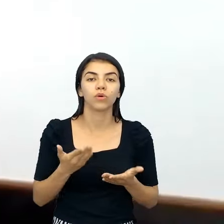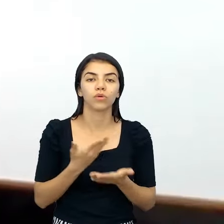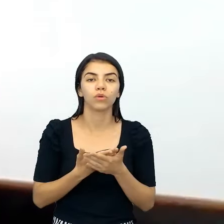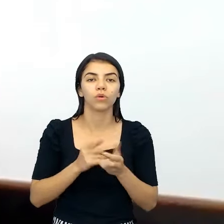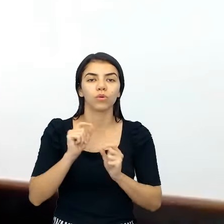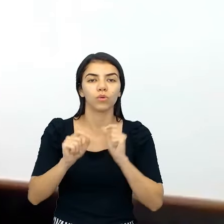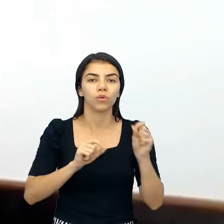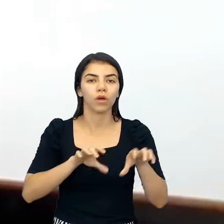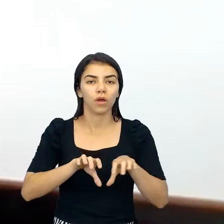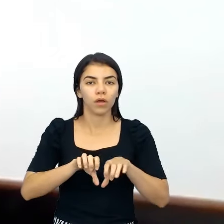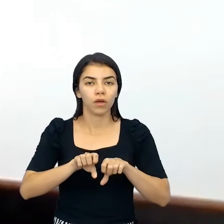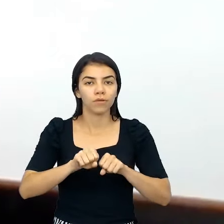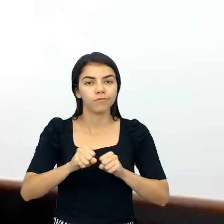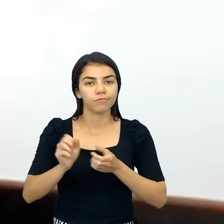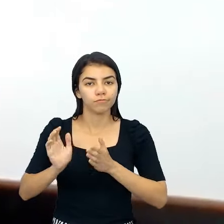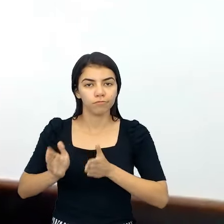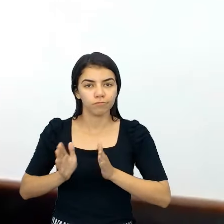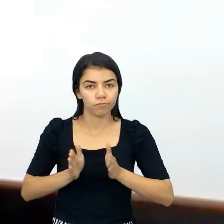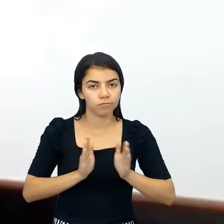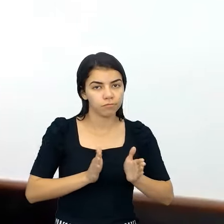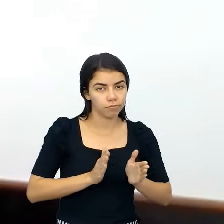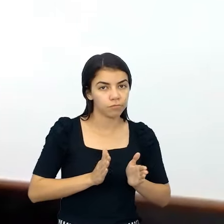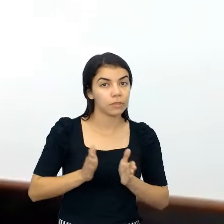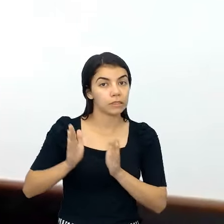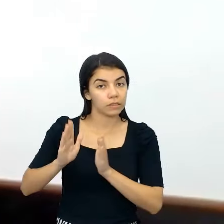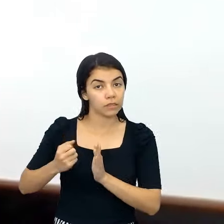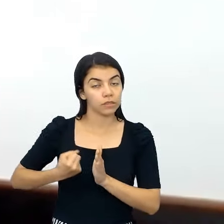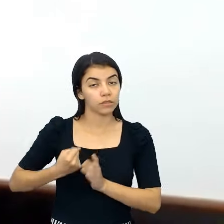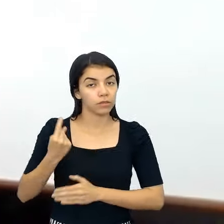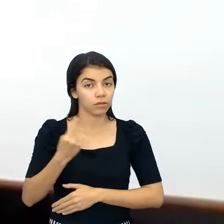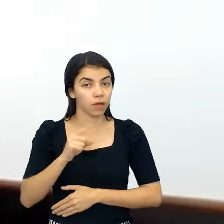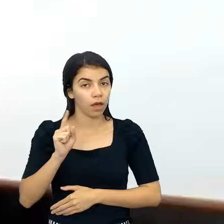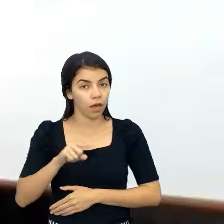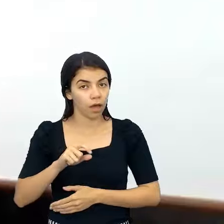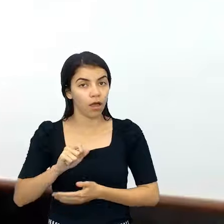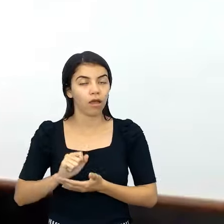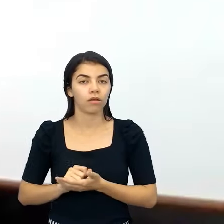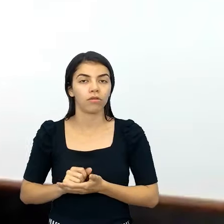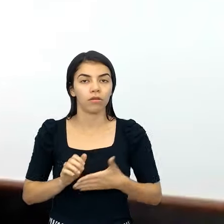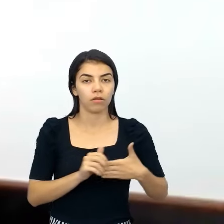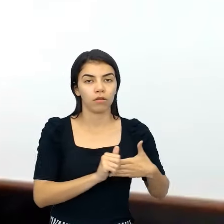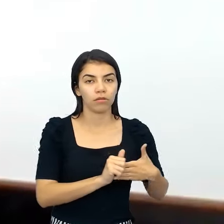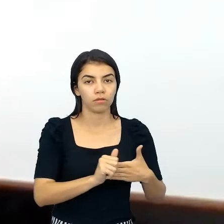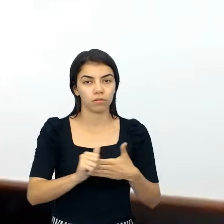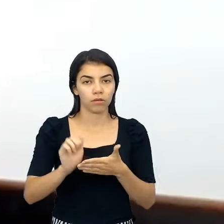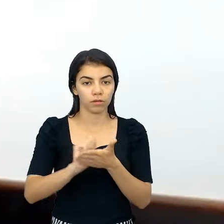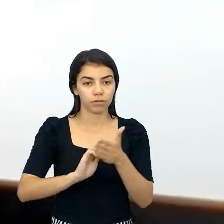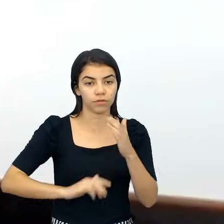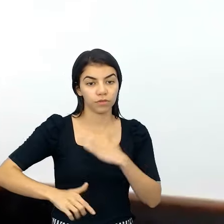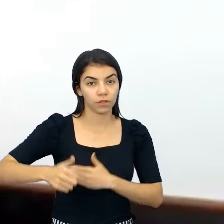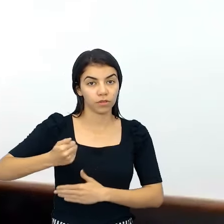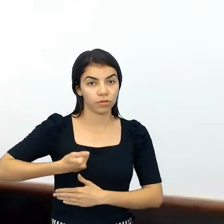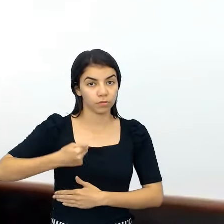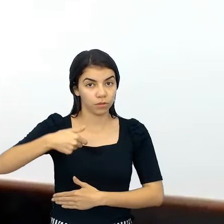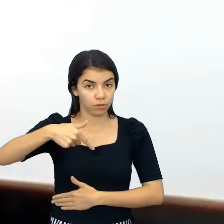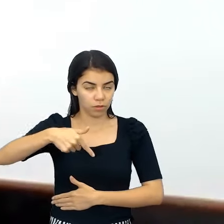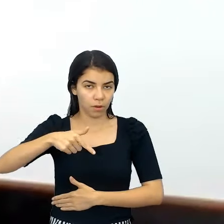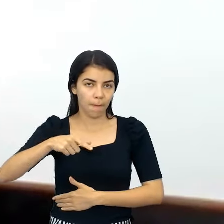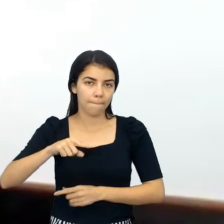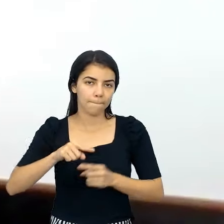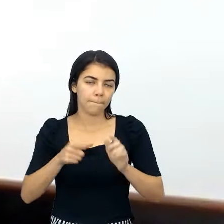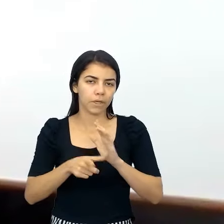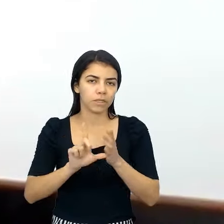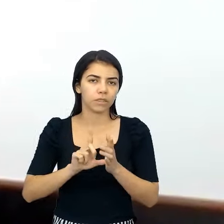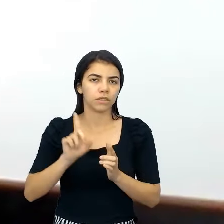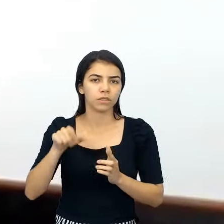a formação de etapa, parte um da sequência de atividades 7, tá bom? Mas antes faria